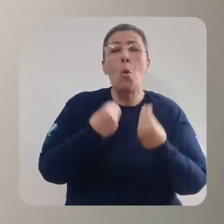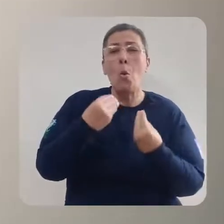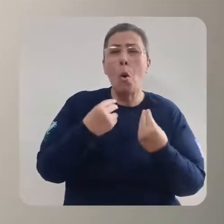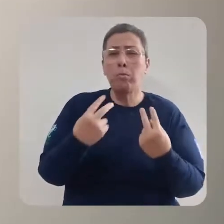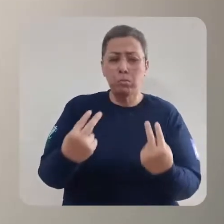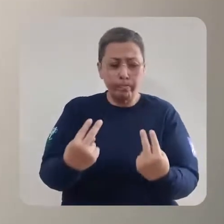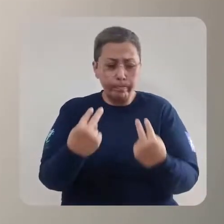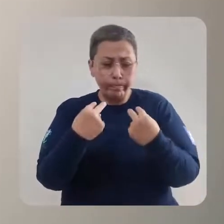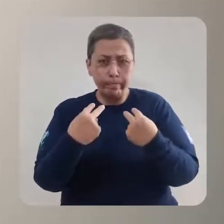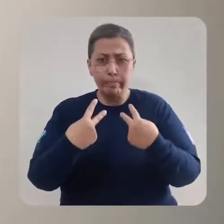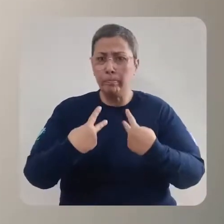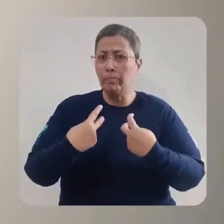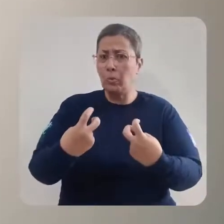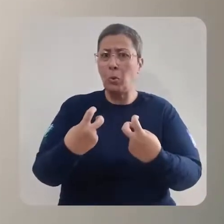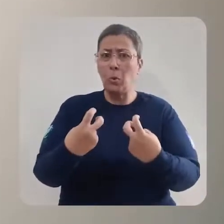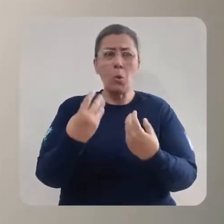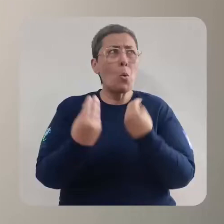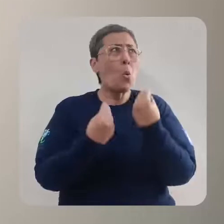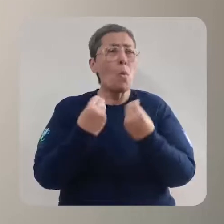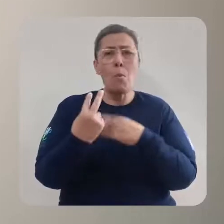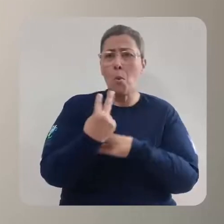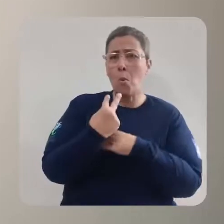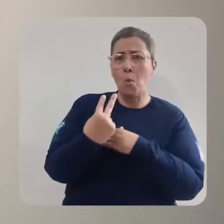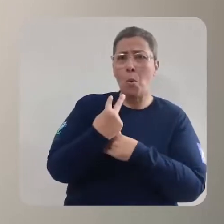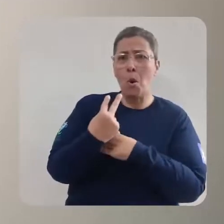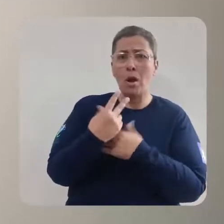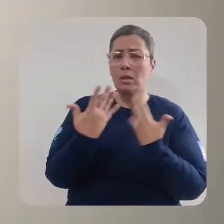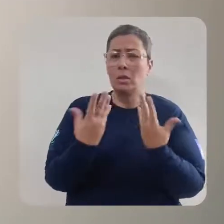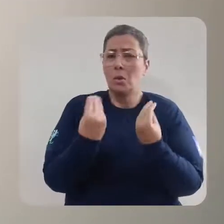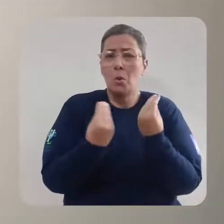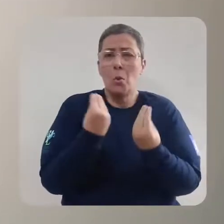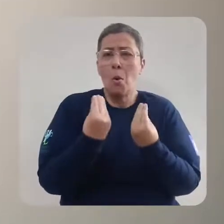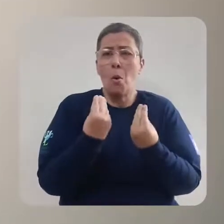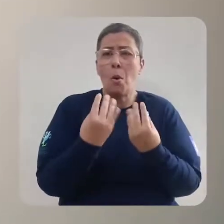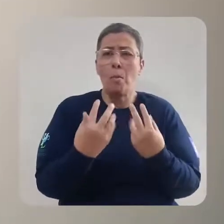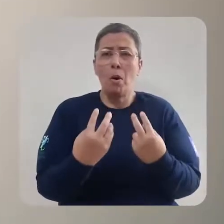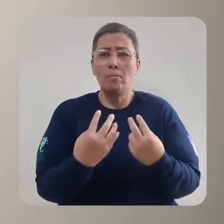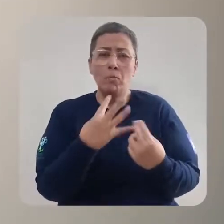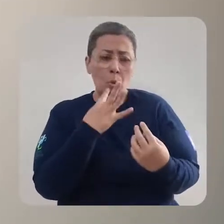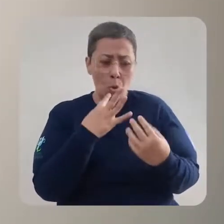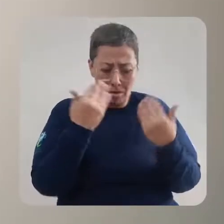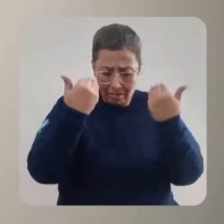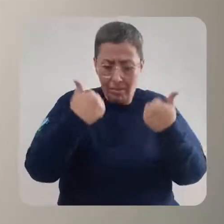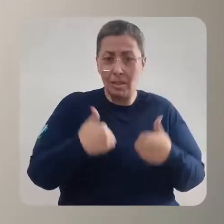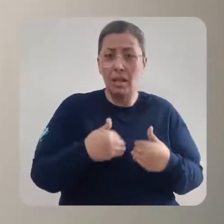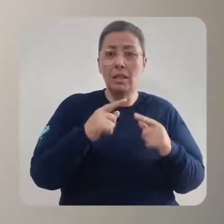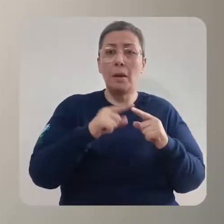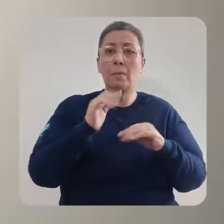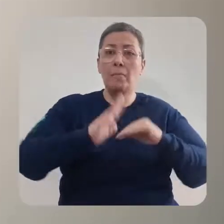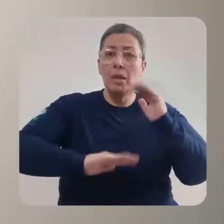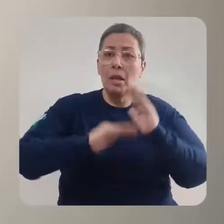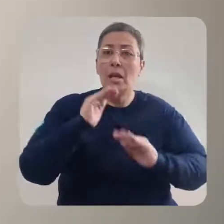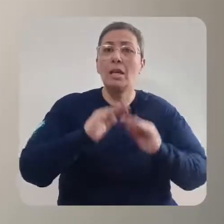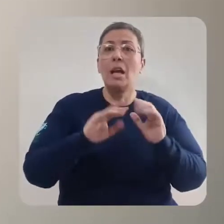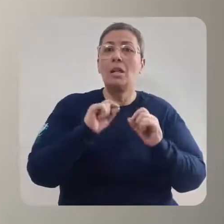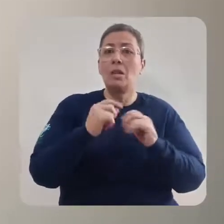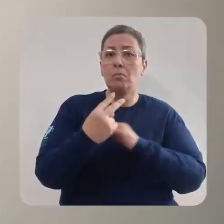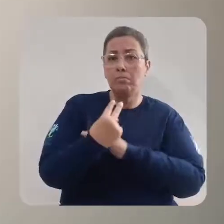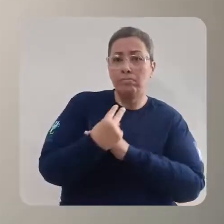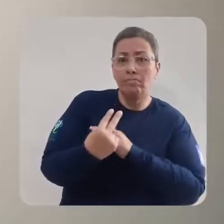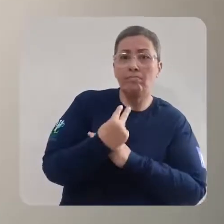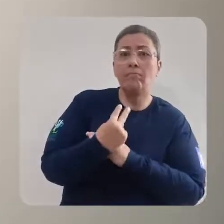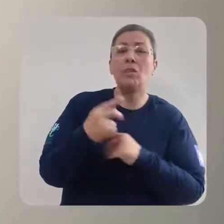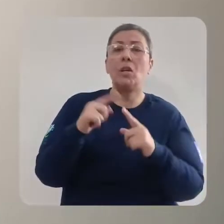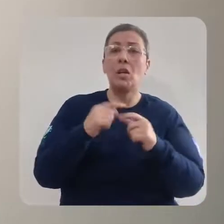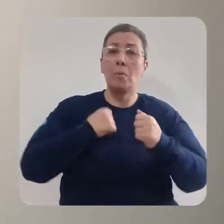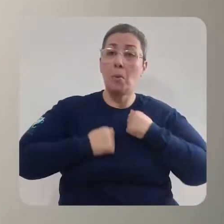que eu enxergo este corpo? Como que eu cuido deste corpo? Como eu conheço este corpo? As atividades de